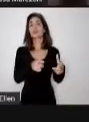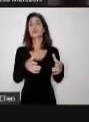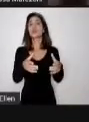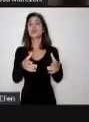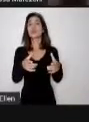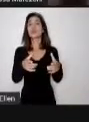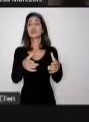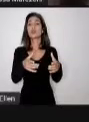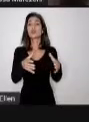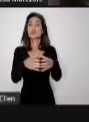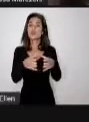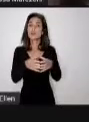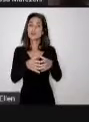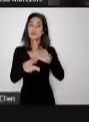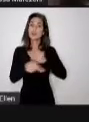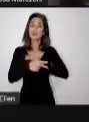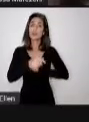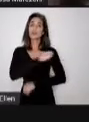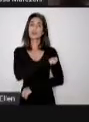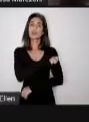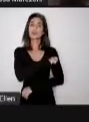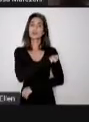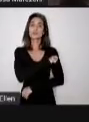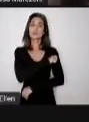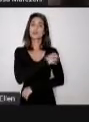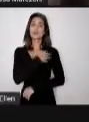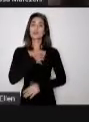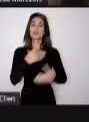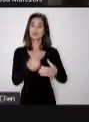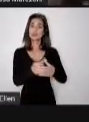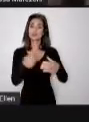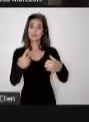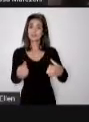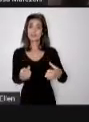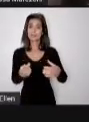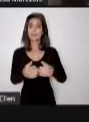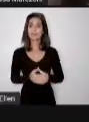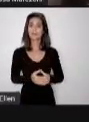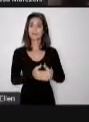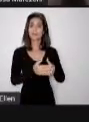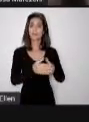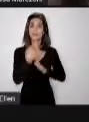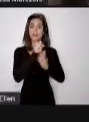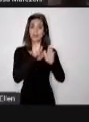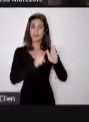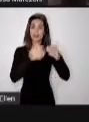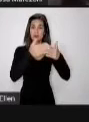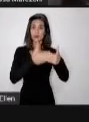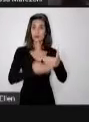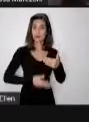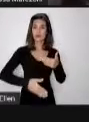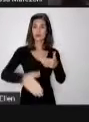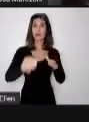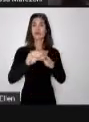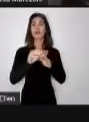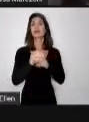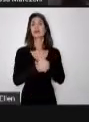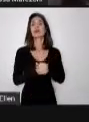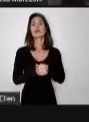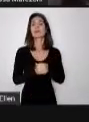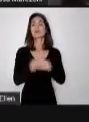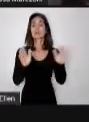maior. E a partir daí, lá, né, no final da década de 90, nos anos